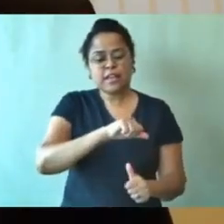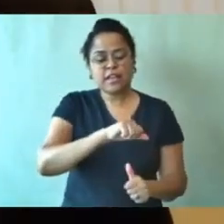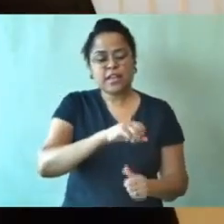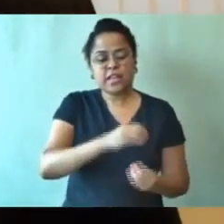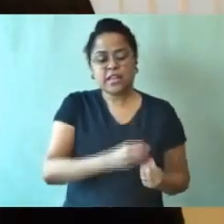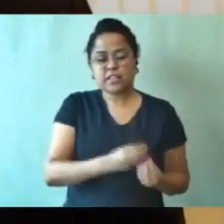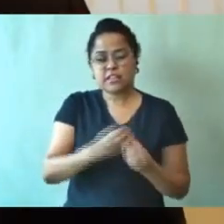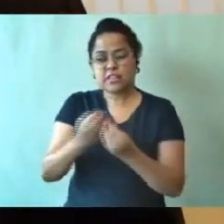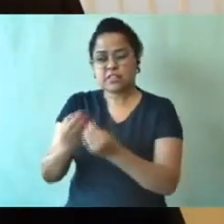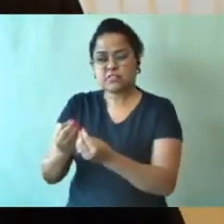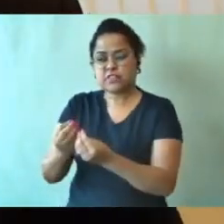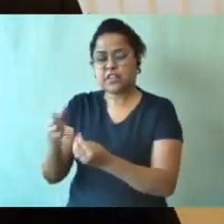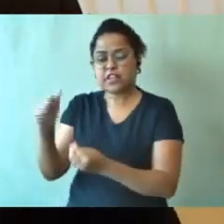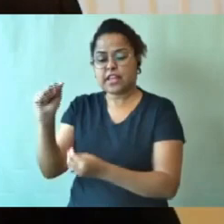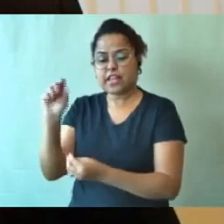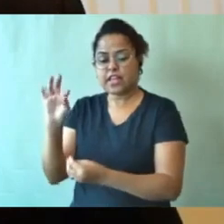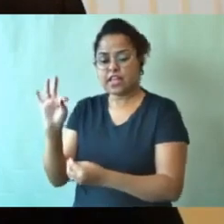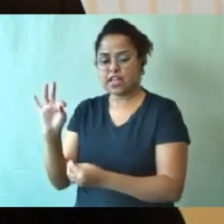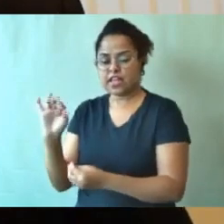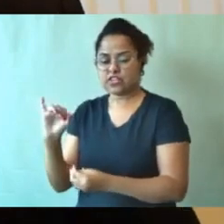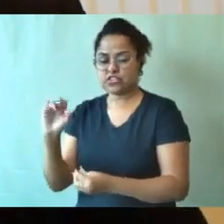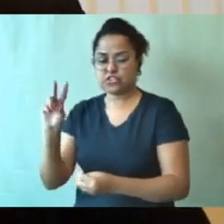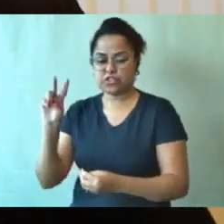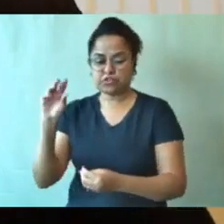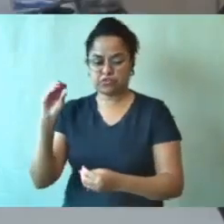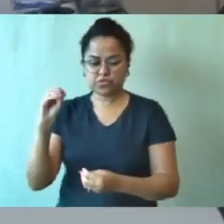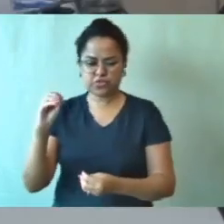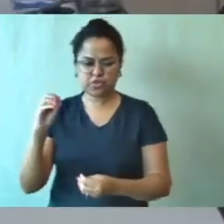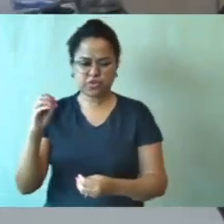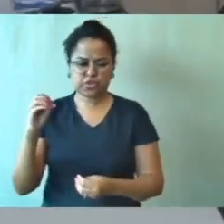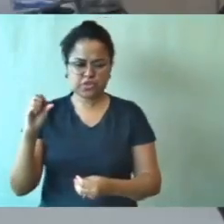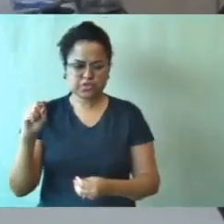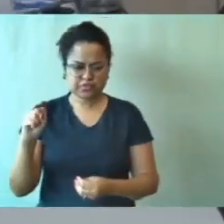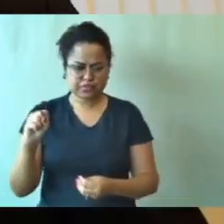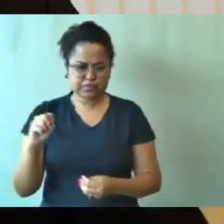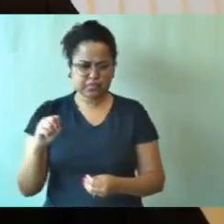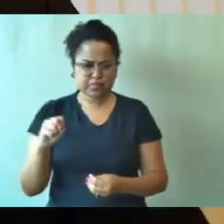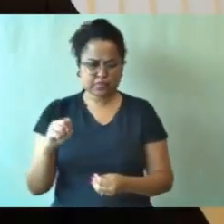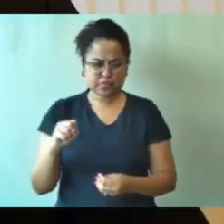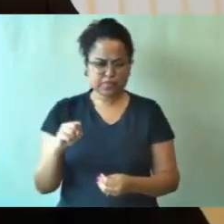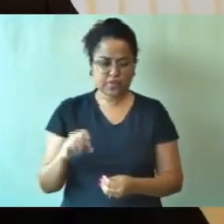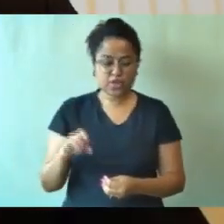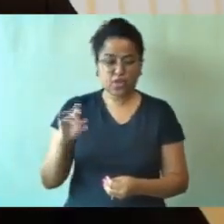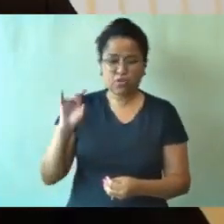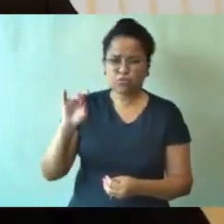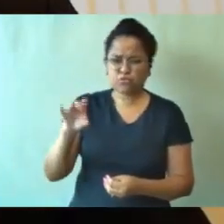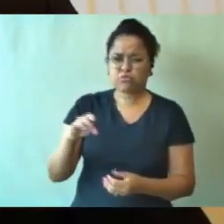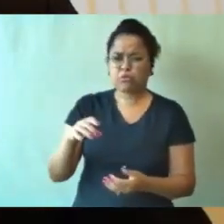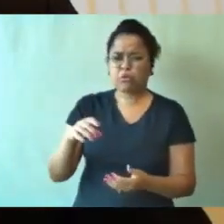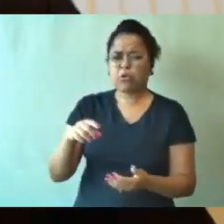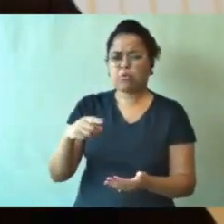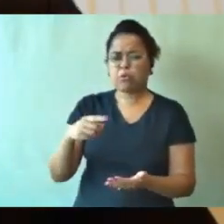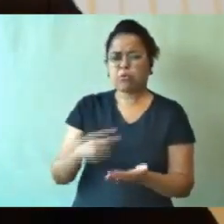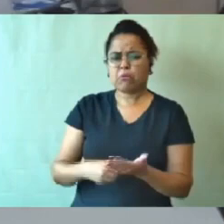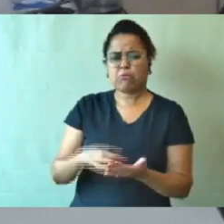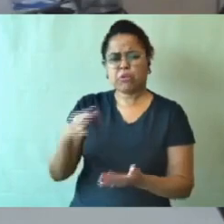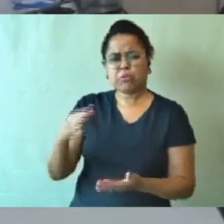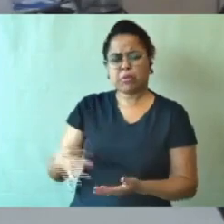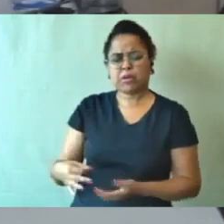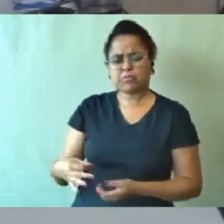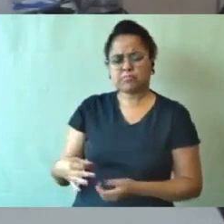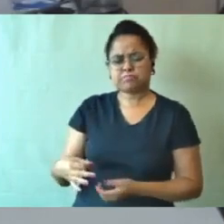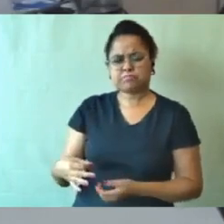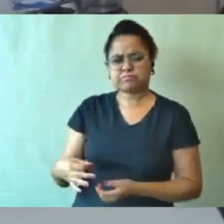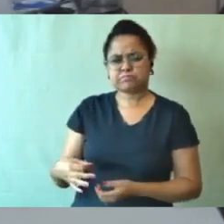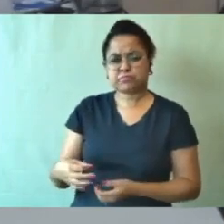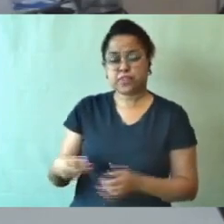Desculpa. Não, é só para confirmar, a gente está fazendo o caminho completo. Eu estou desconcentrado aqui. O que é que você perguntou? Esse